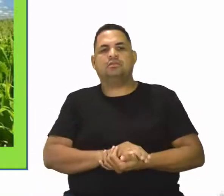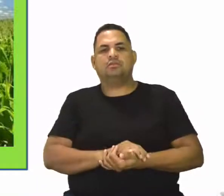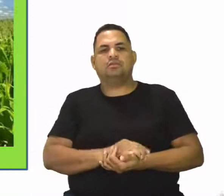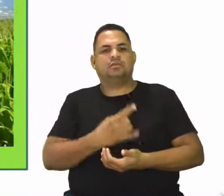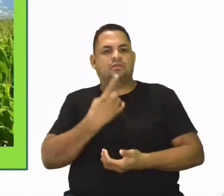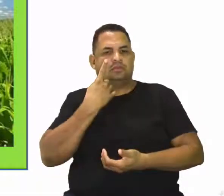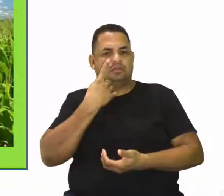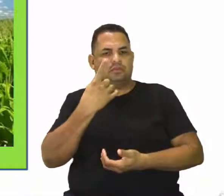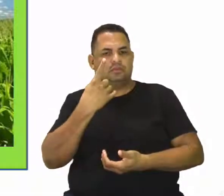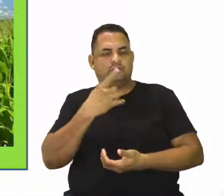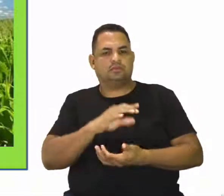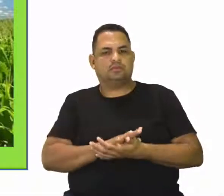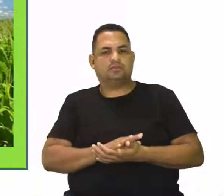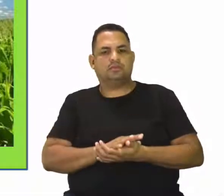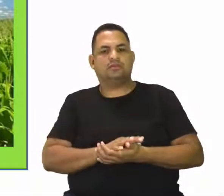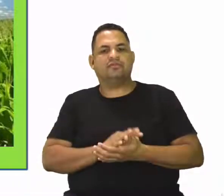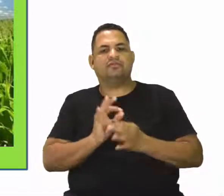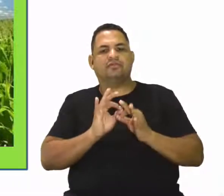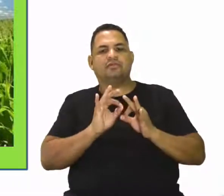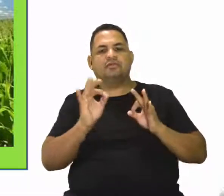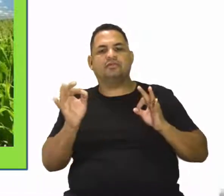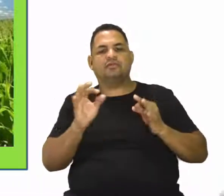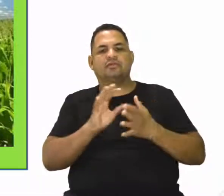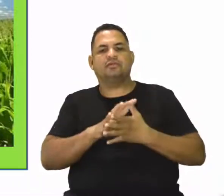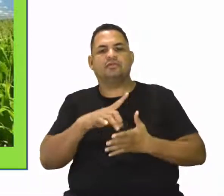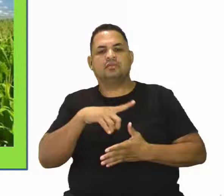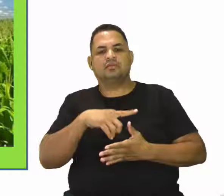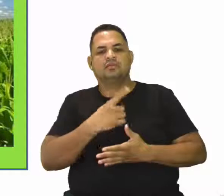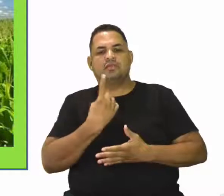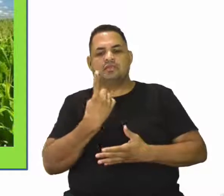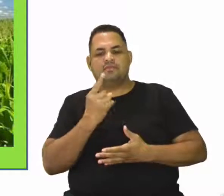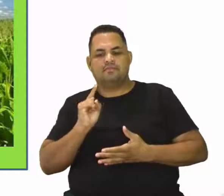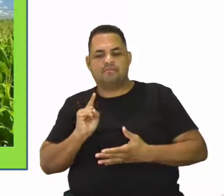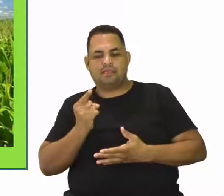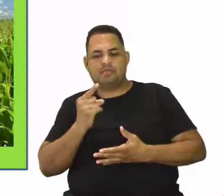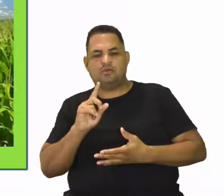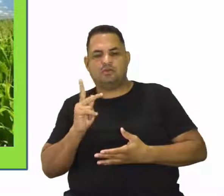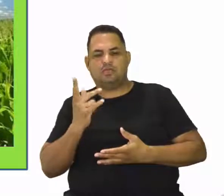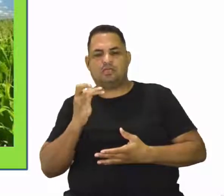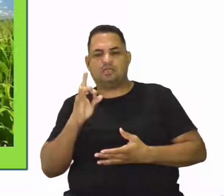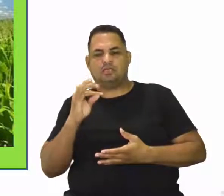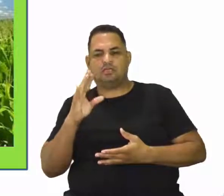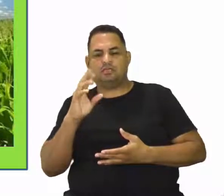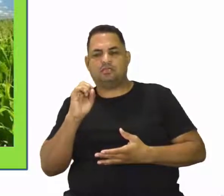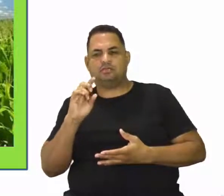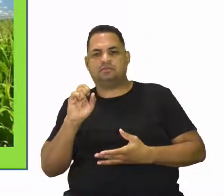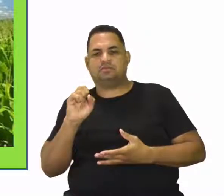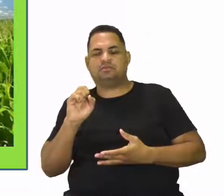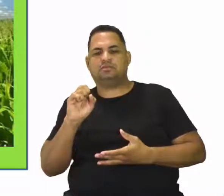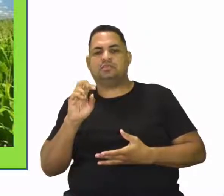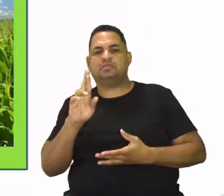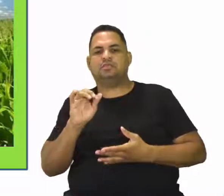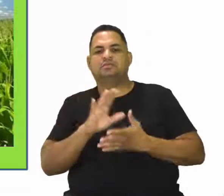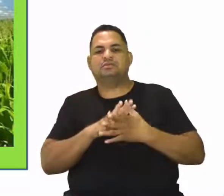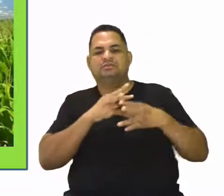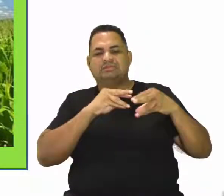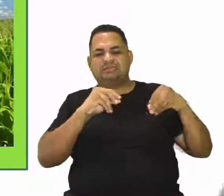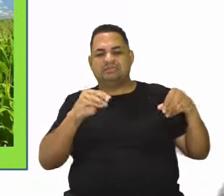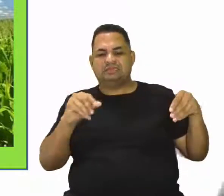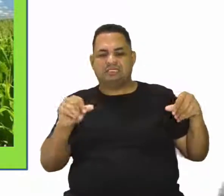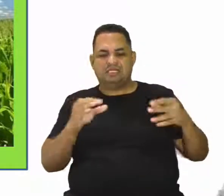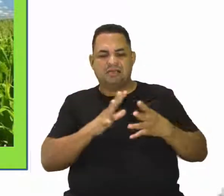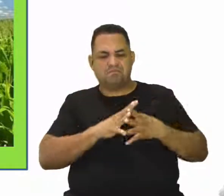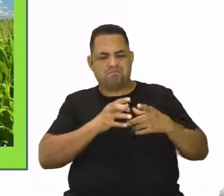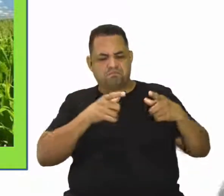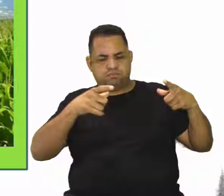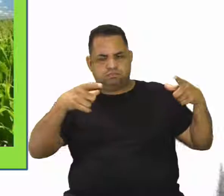Você vê um hectare, o cara tem 1.000 hectares, 2.000, 3.000, é terra que não acaba